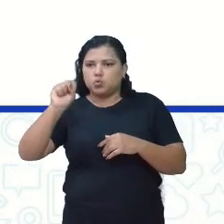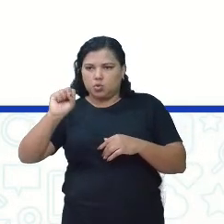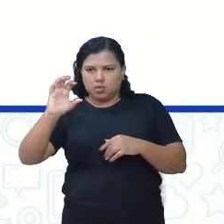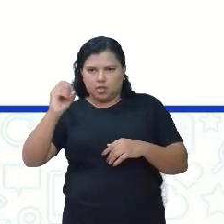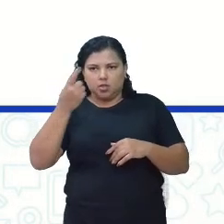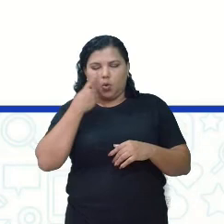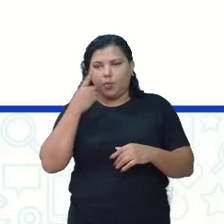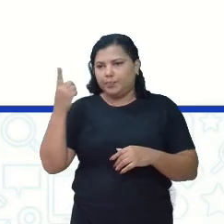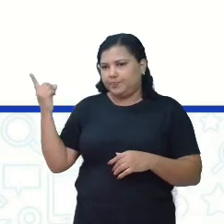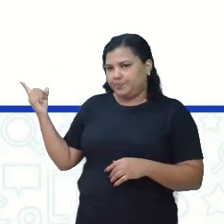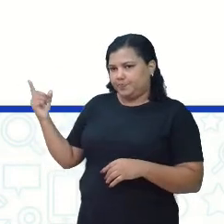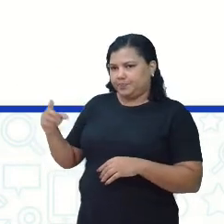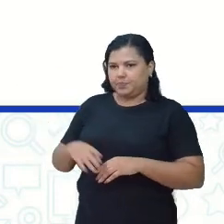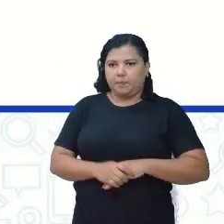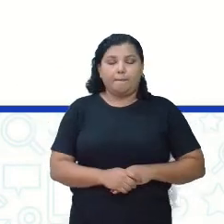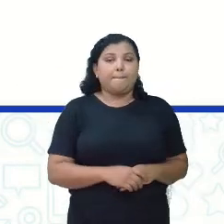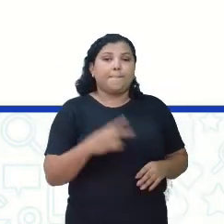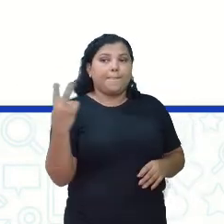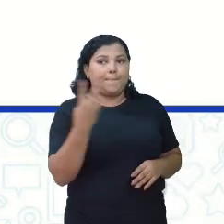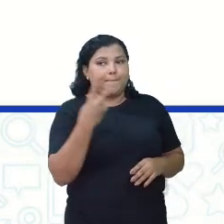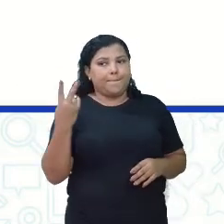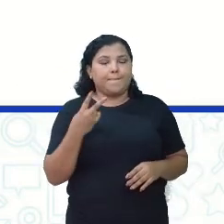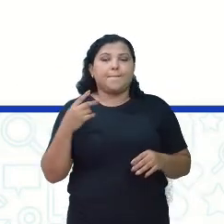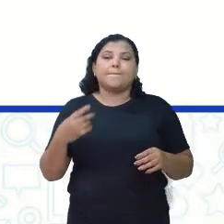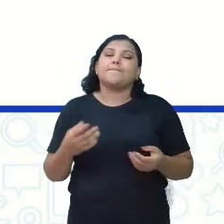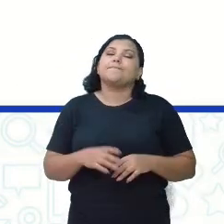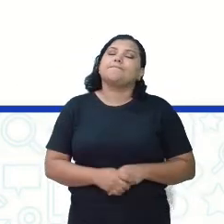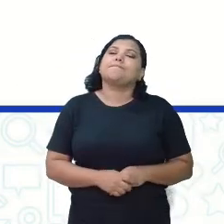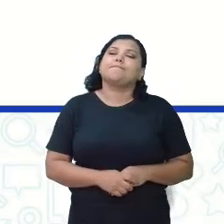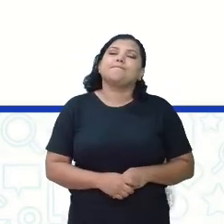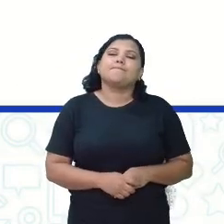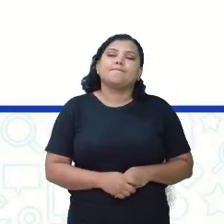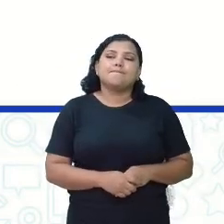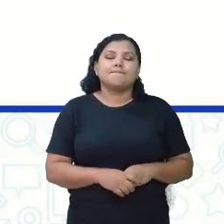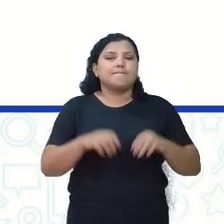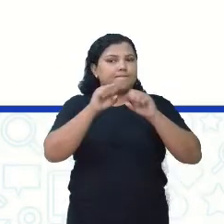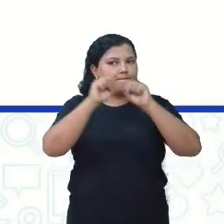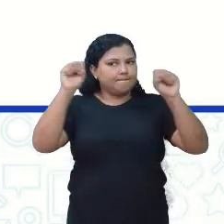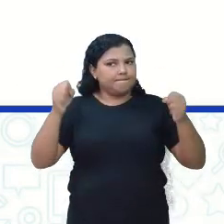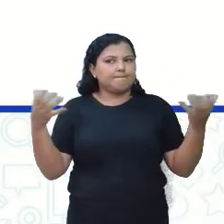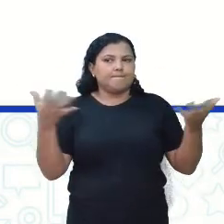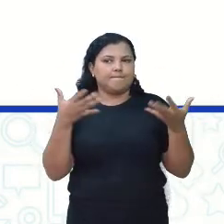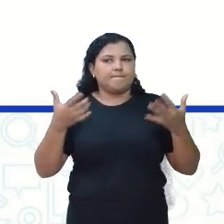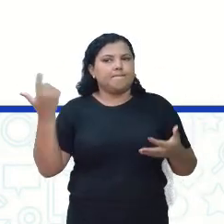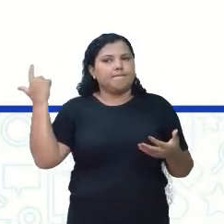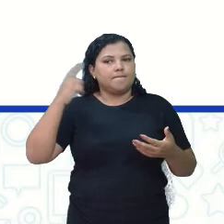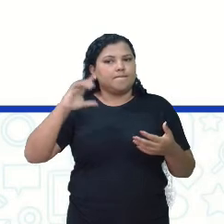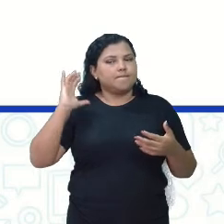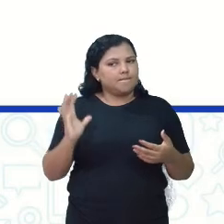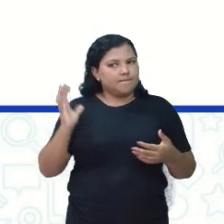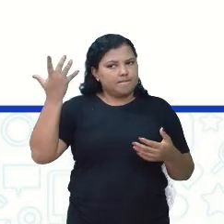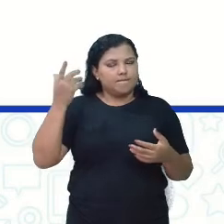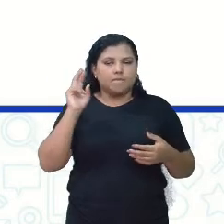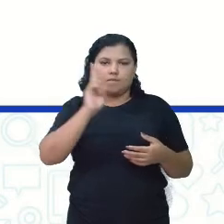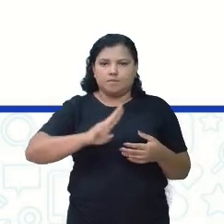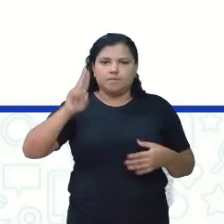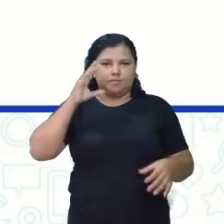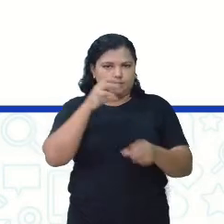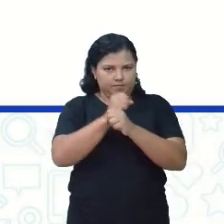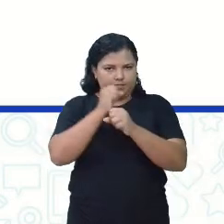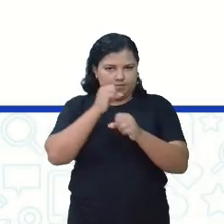ó, dois sistemas equivalentes, que agora eu vou conseguir resolver pelo método